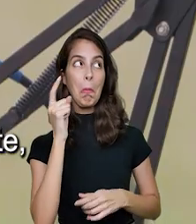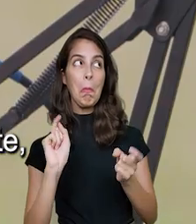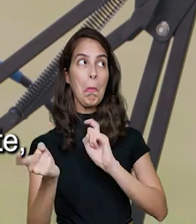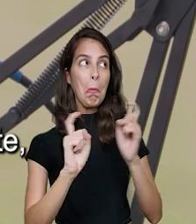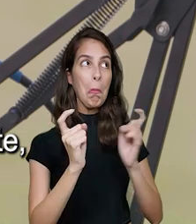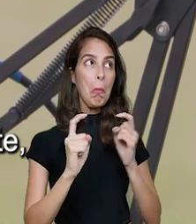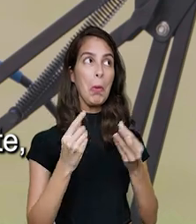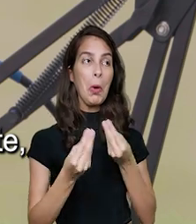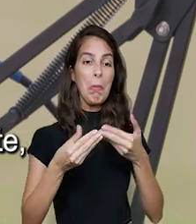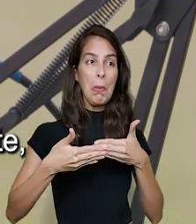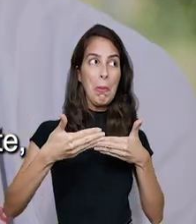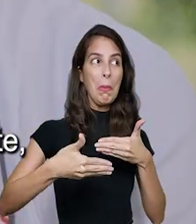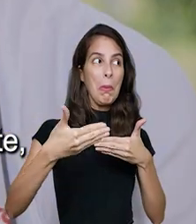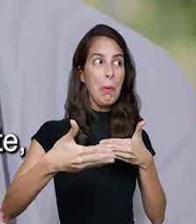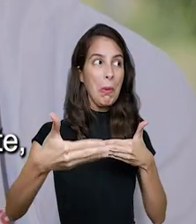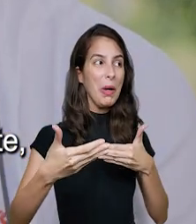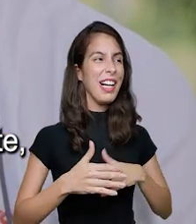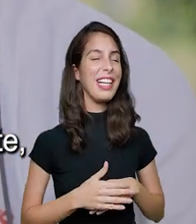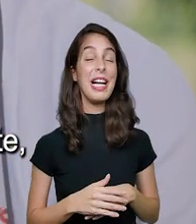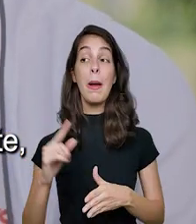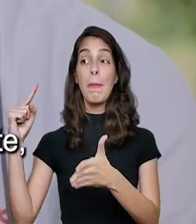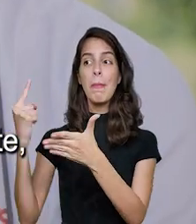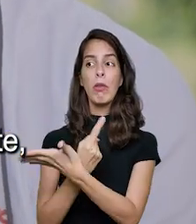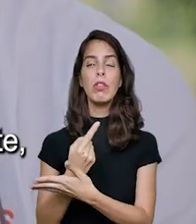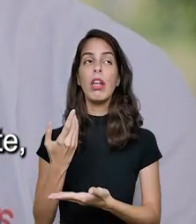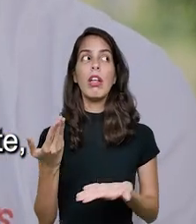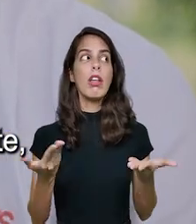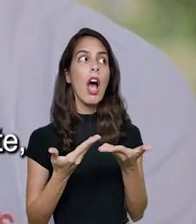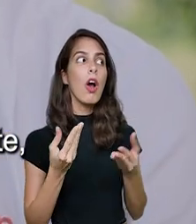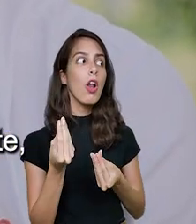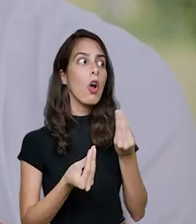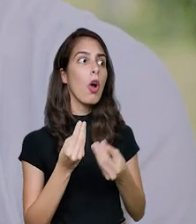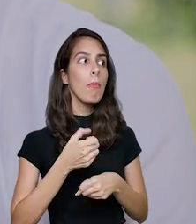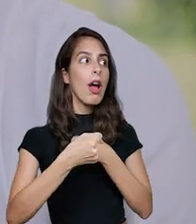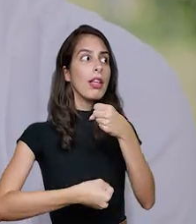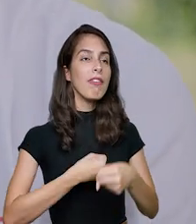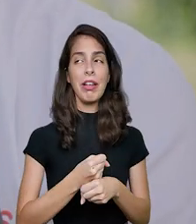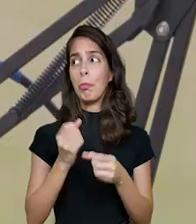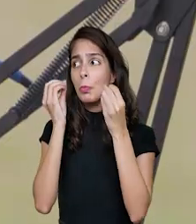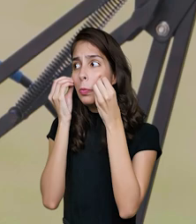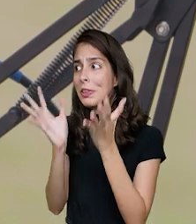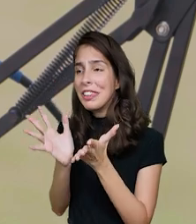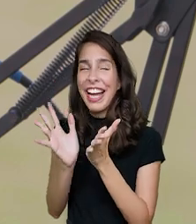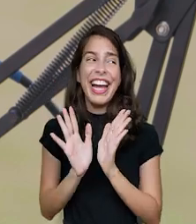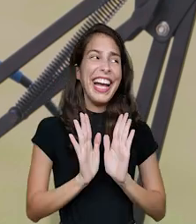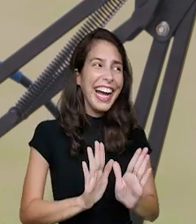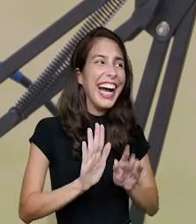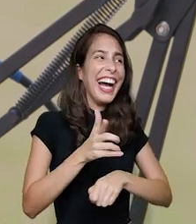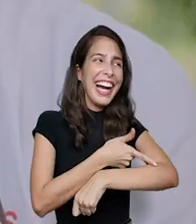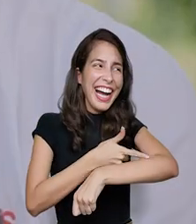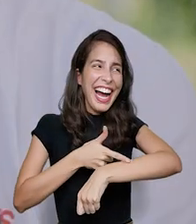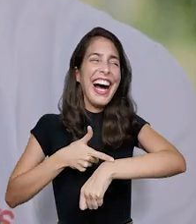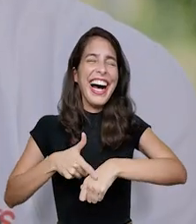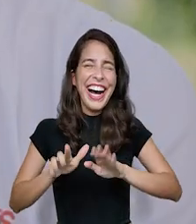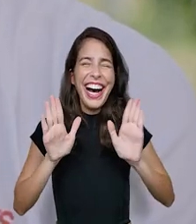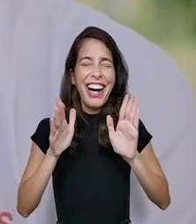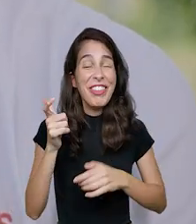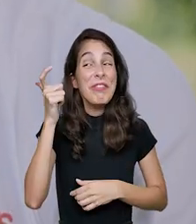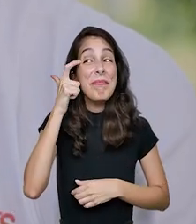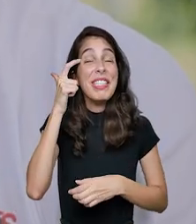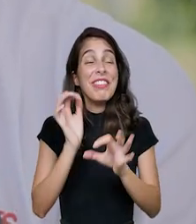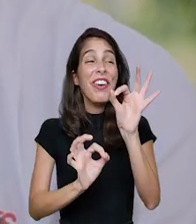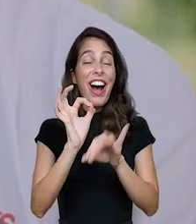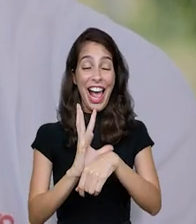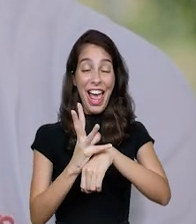subiu sim é aí Me perguntaram assim Gente o que que não vou fazer o ano que vem eu falei eu não sei vamos vamos vamos vamos nos ali Vamos